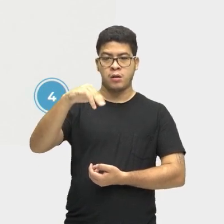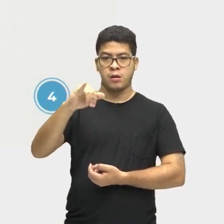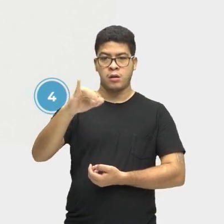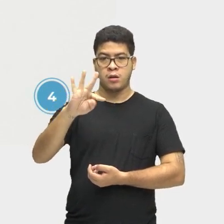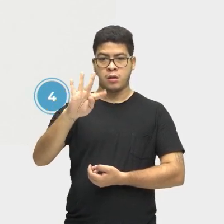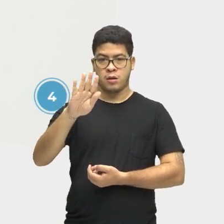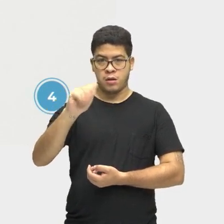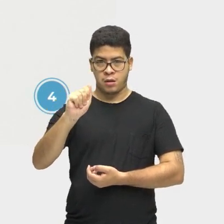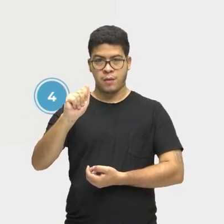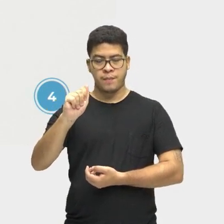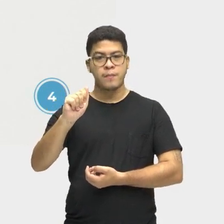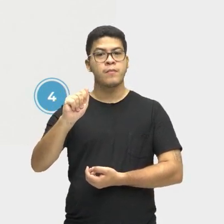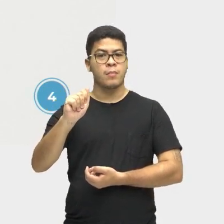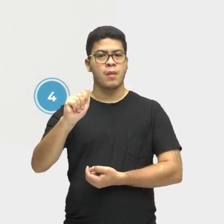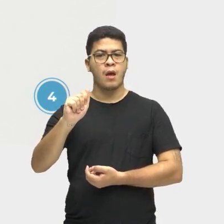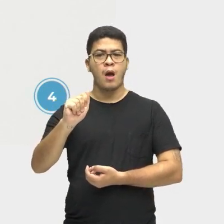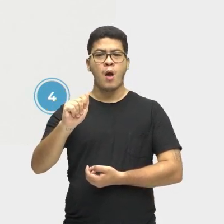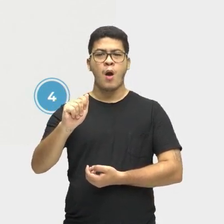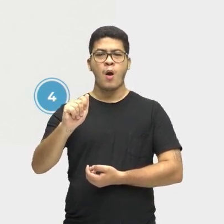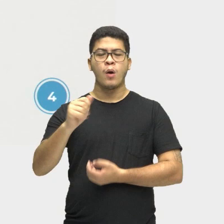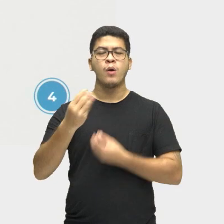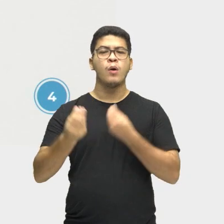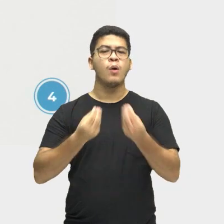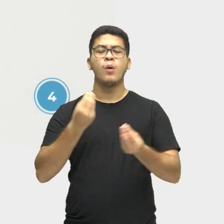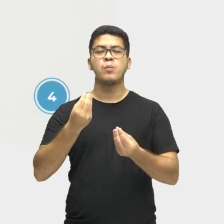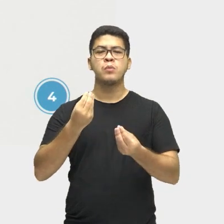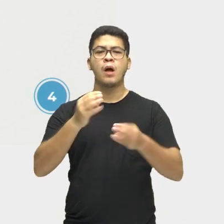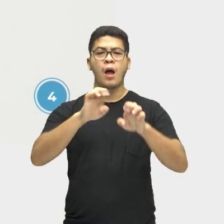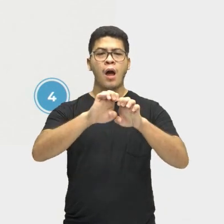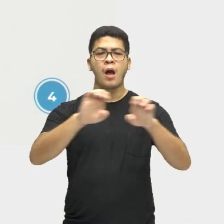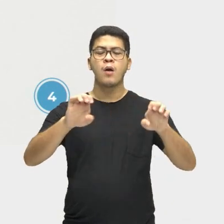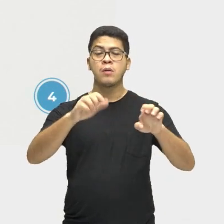conhece. As equações do primeiro grau podem